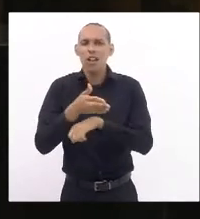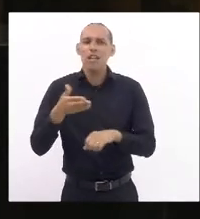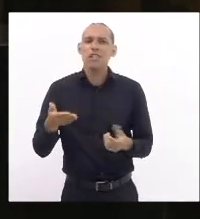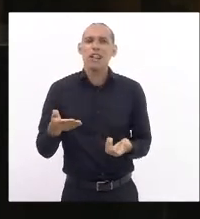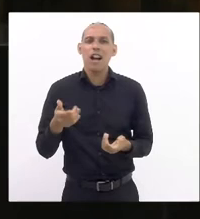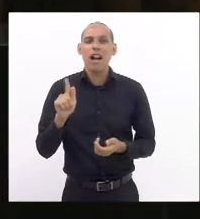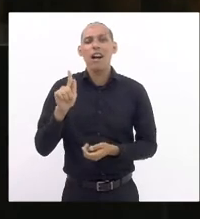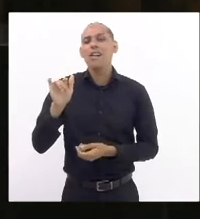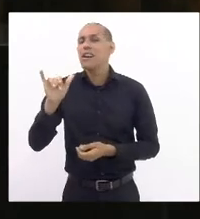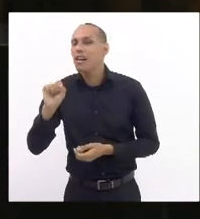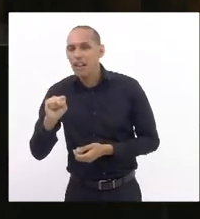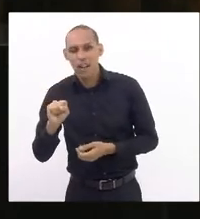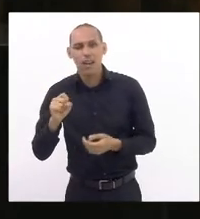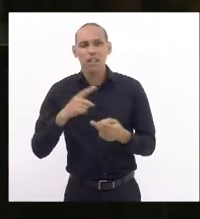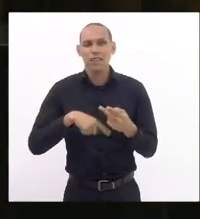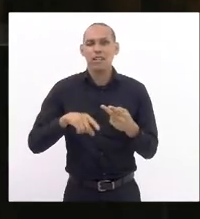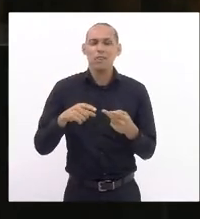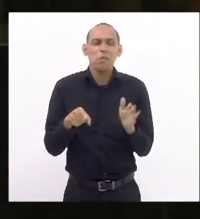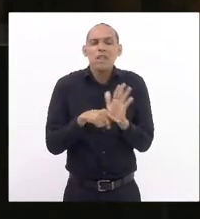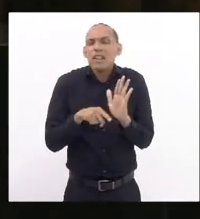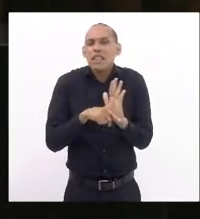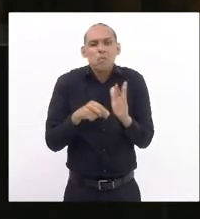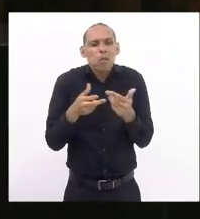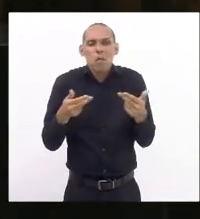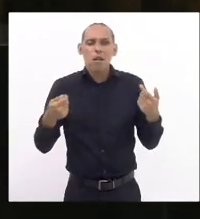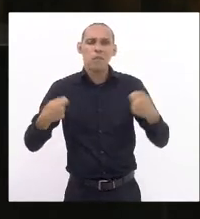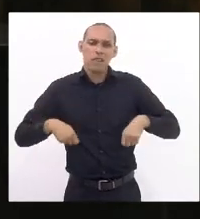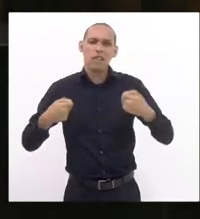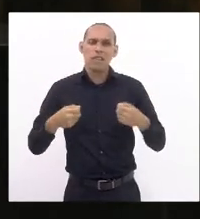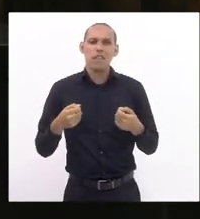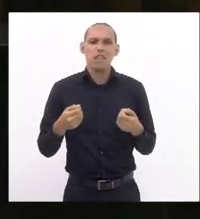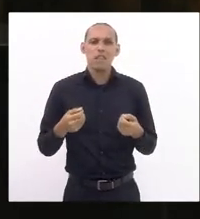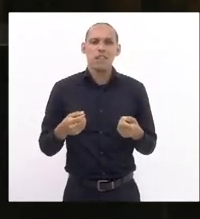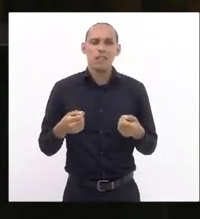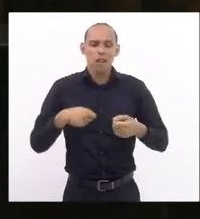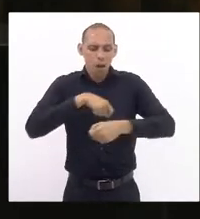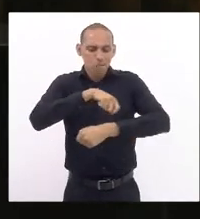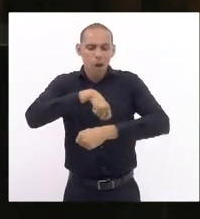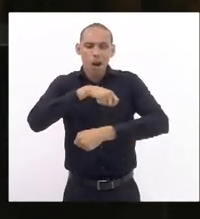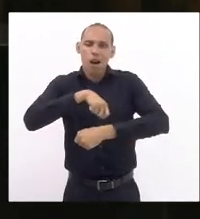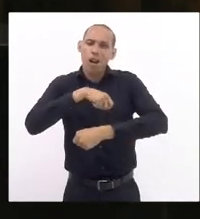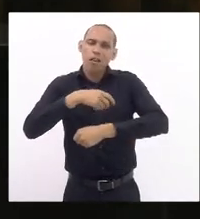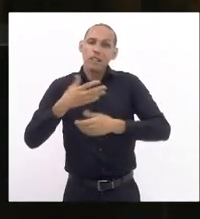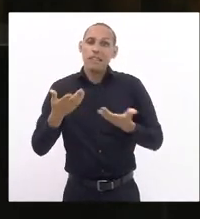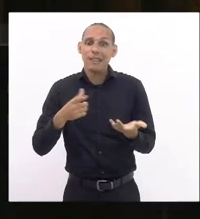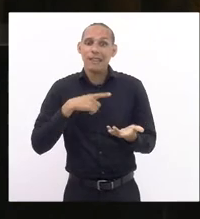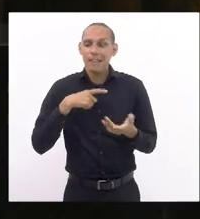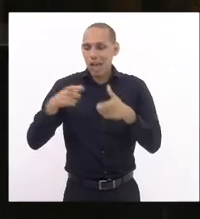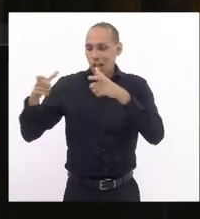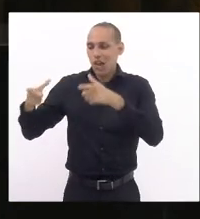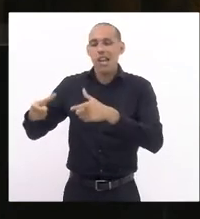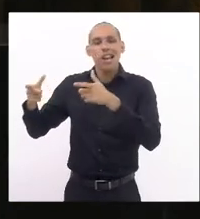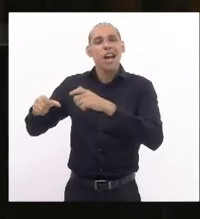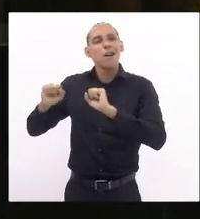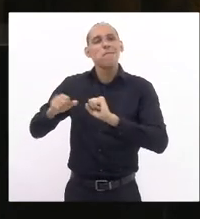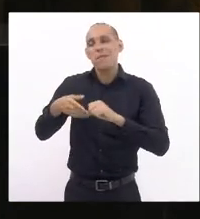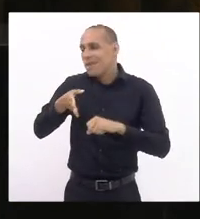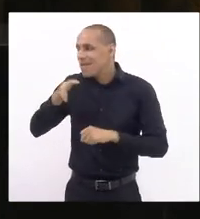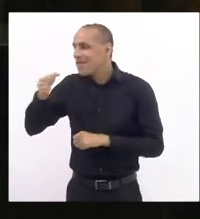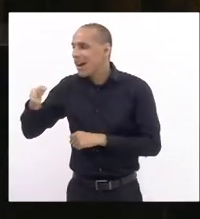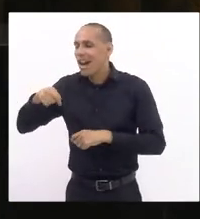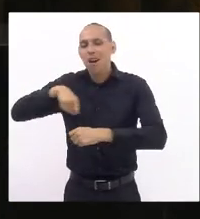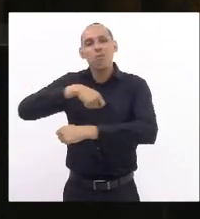de cozinha, ao mínimo necessário para cozinhar. Então, ter uma cozinha solidária no bairro